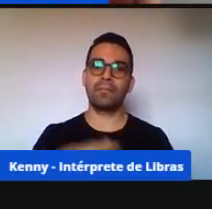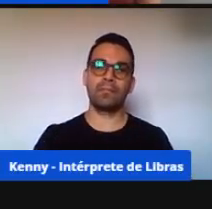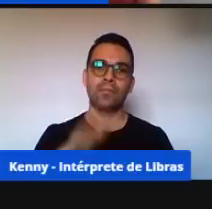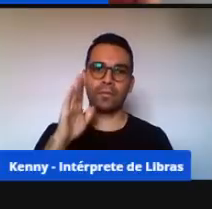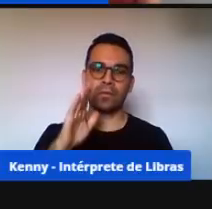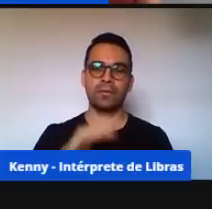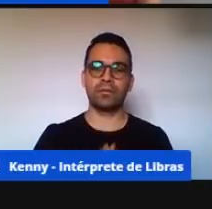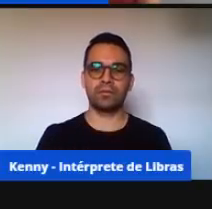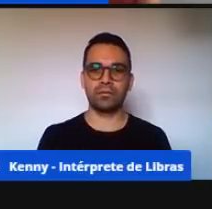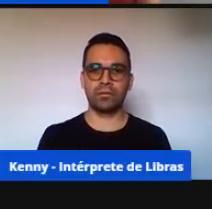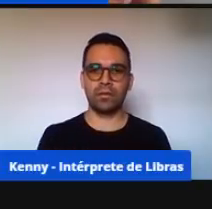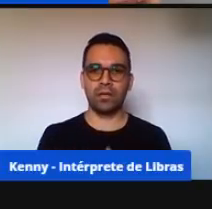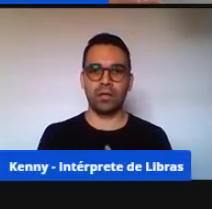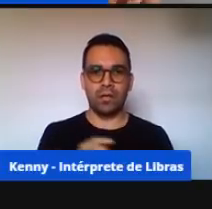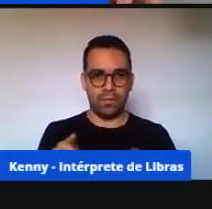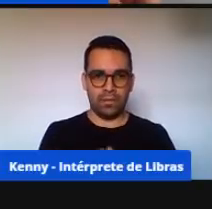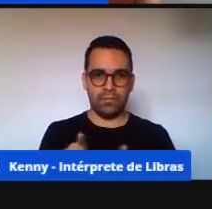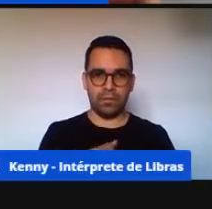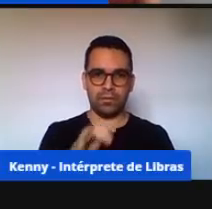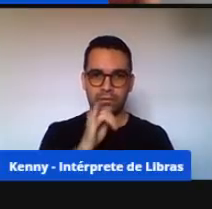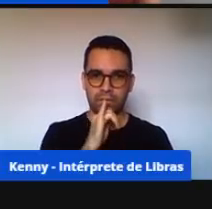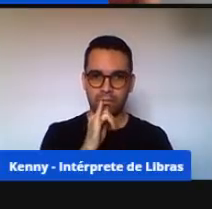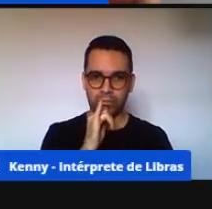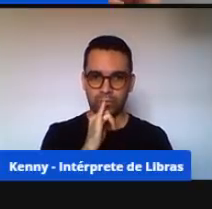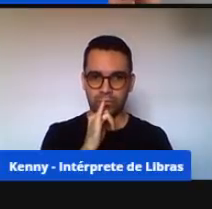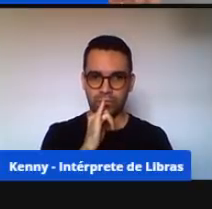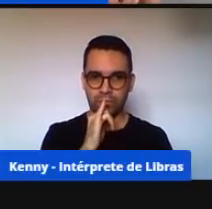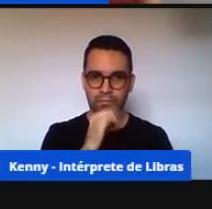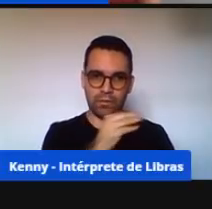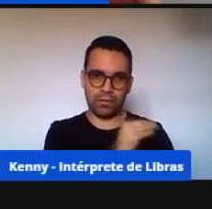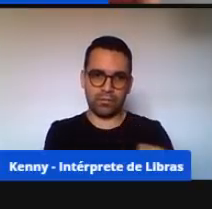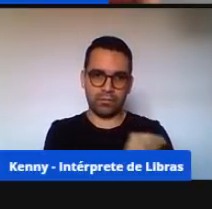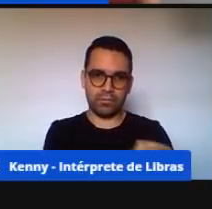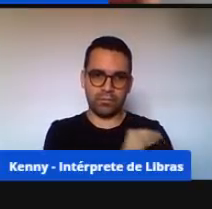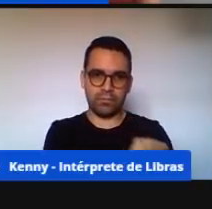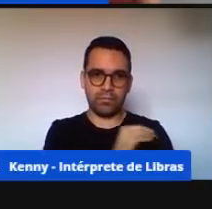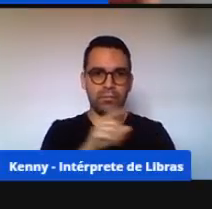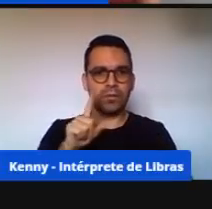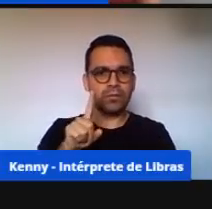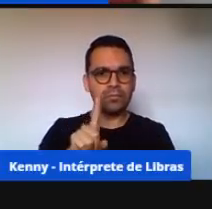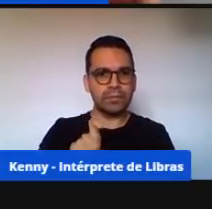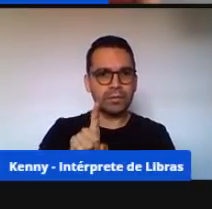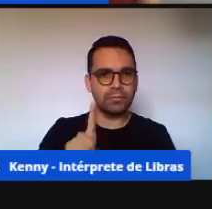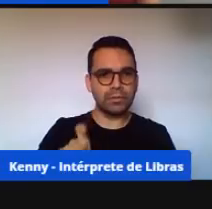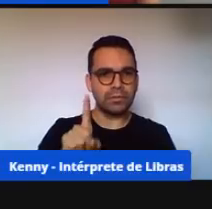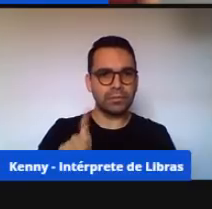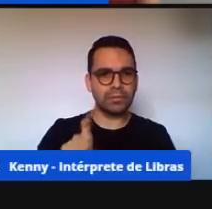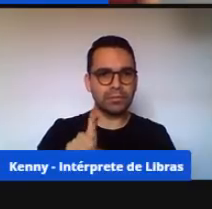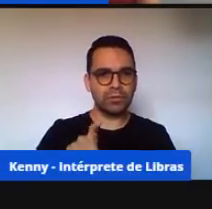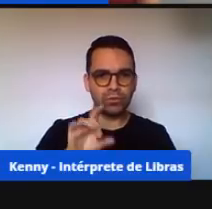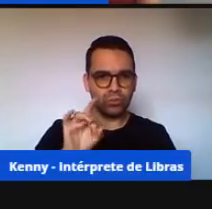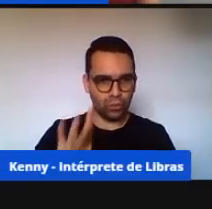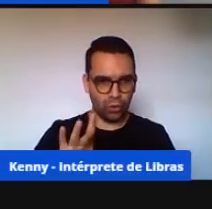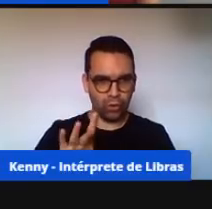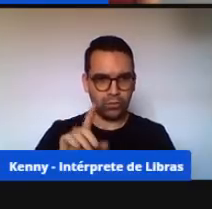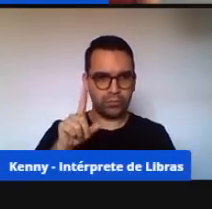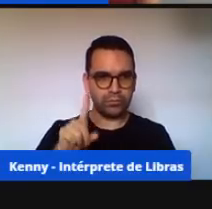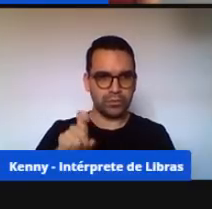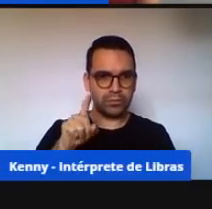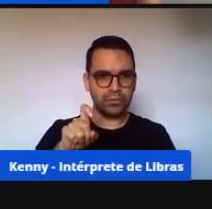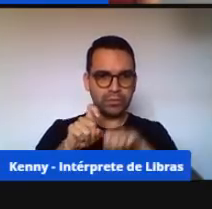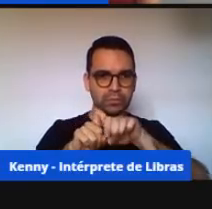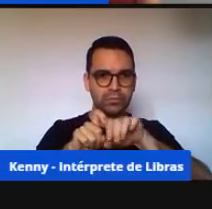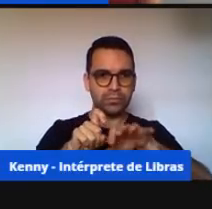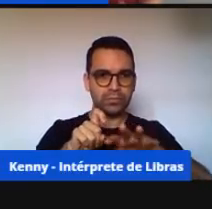só espirrado, tá? Porque muitas vezes a pessoa vai lá e só com um sprayzinho espirra o álcool 70. O álcool 70, ele só funciona